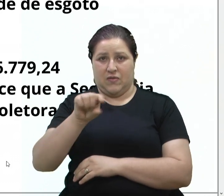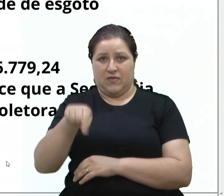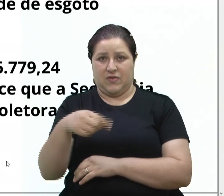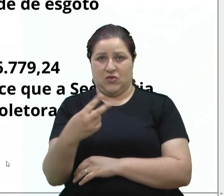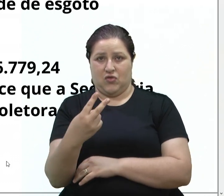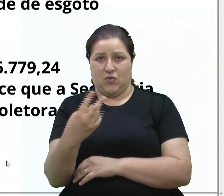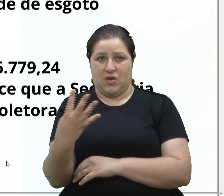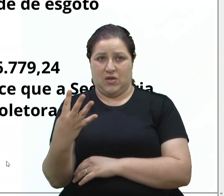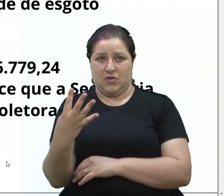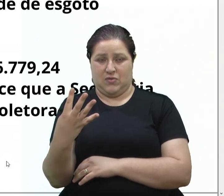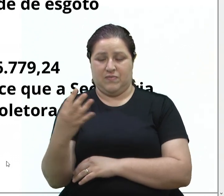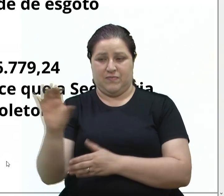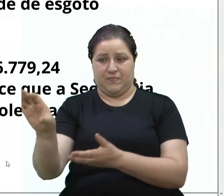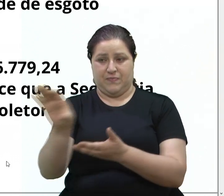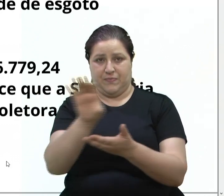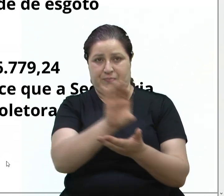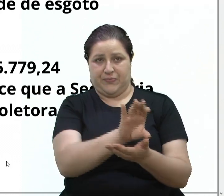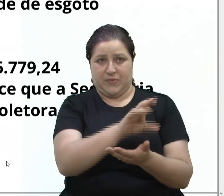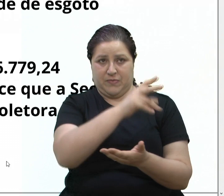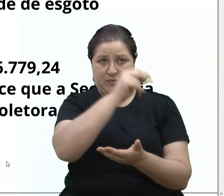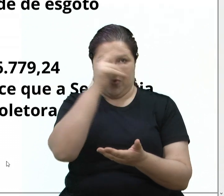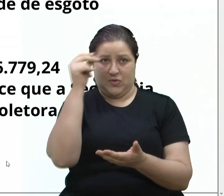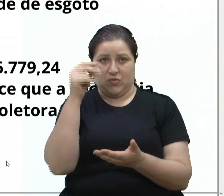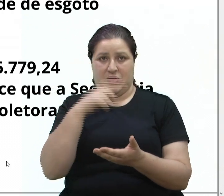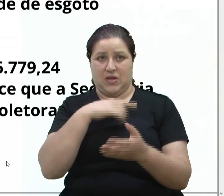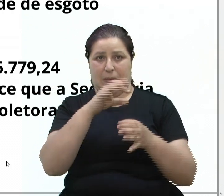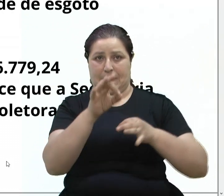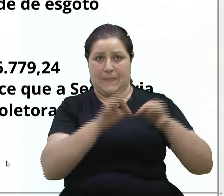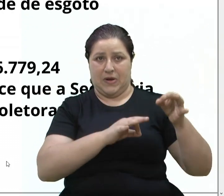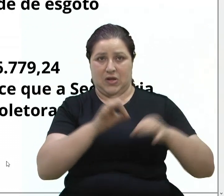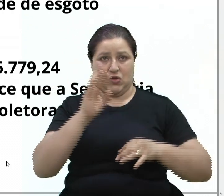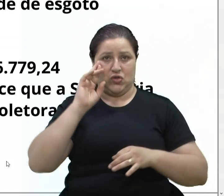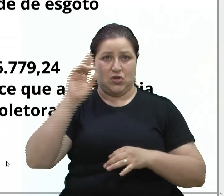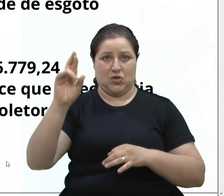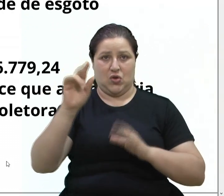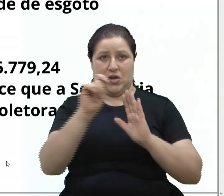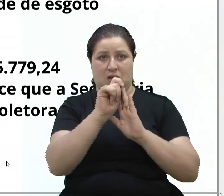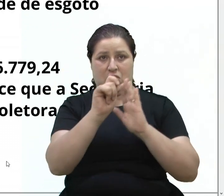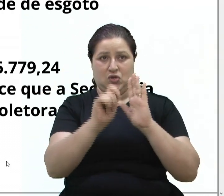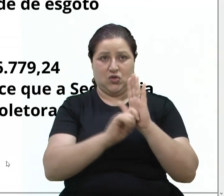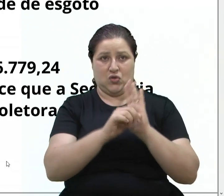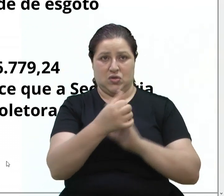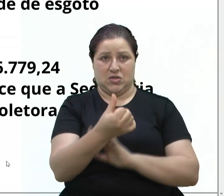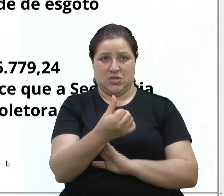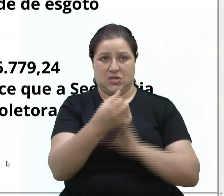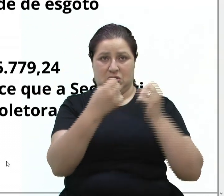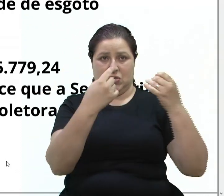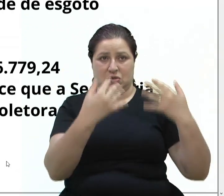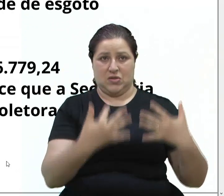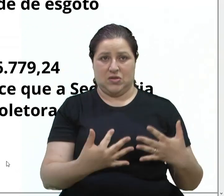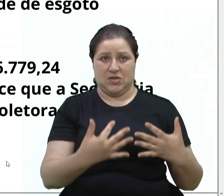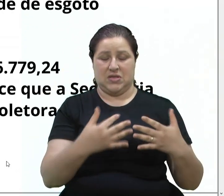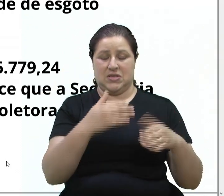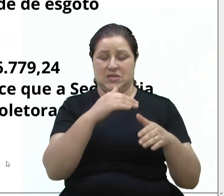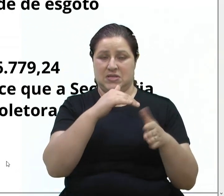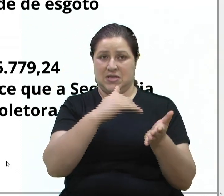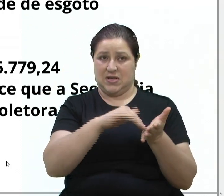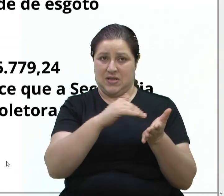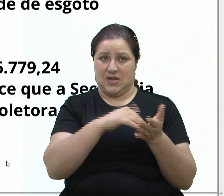45.226.779,24 reais. No plano diretor, no artigo 6º, estabelece que a Secretaria de